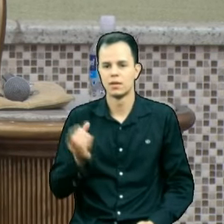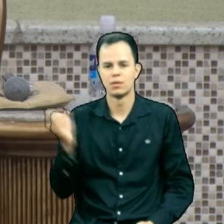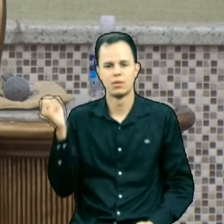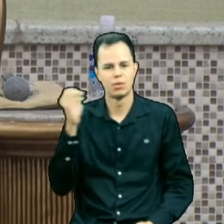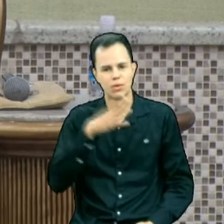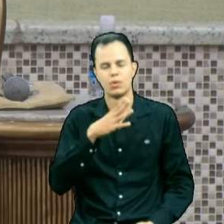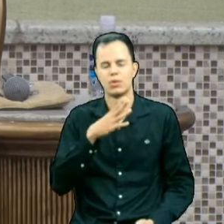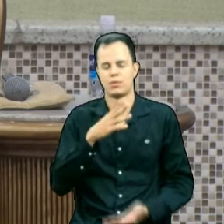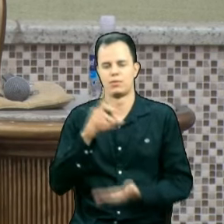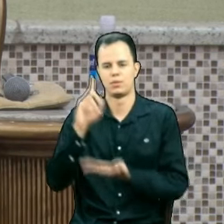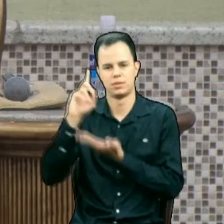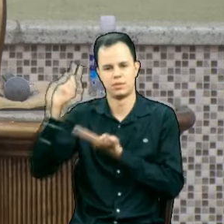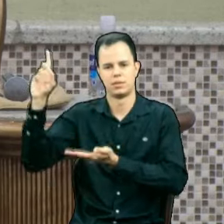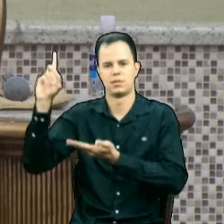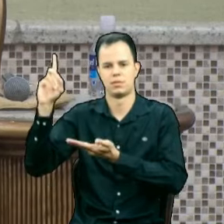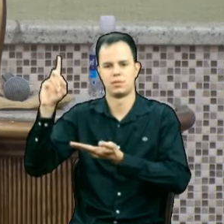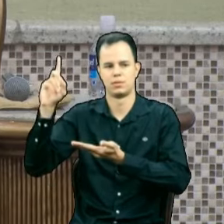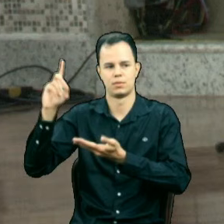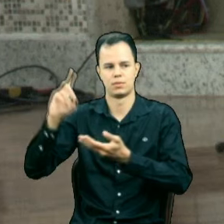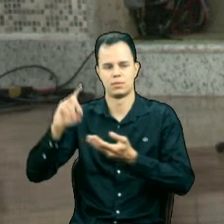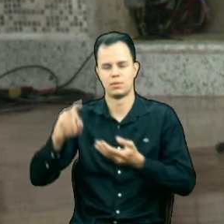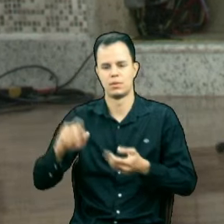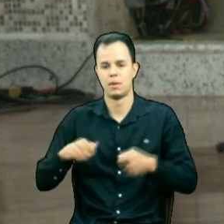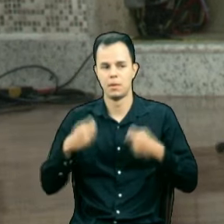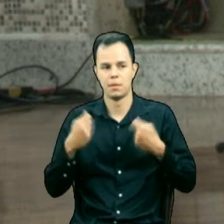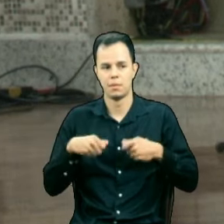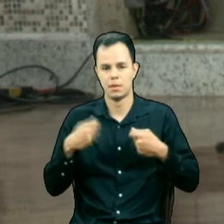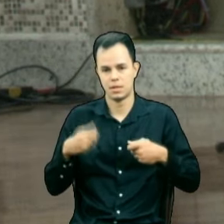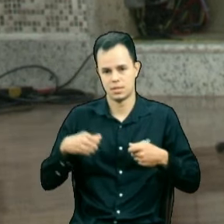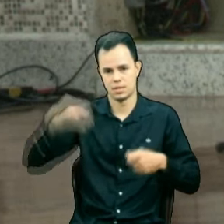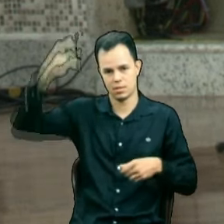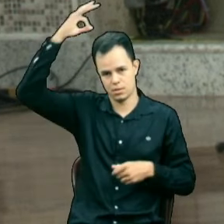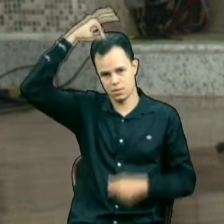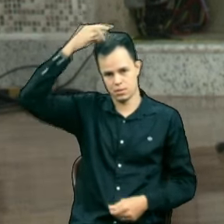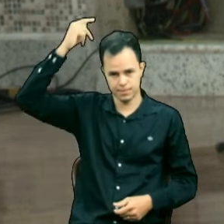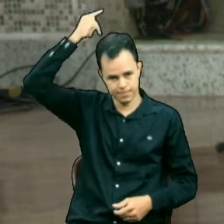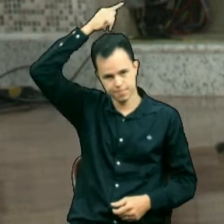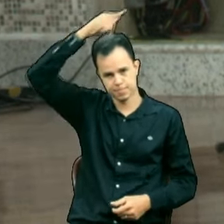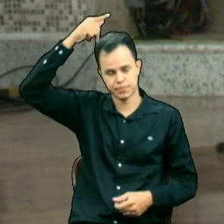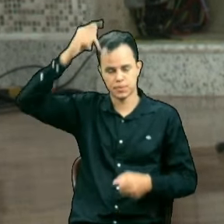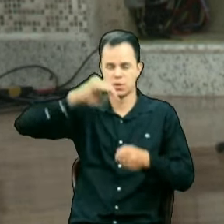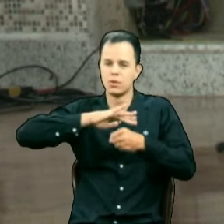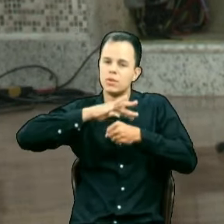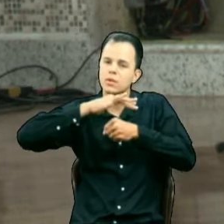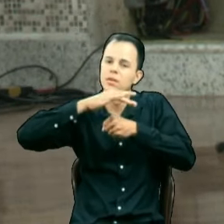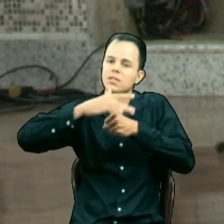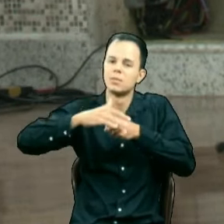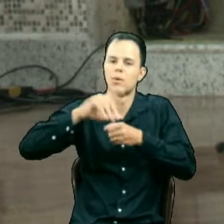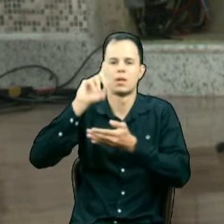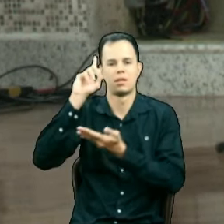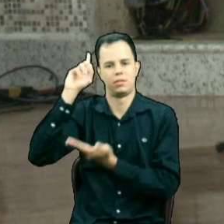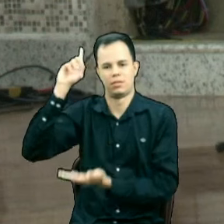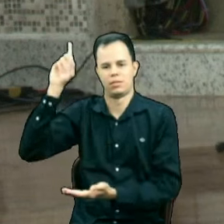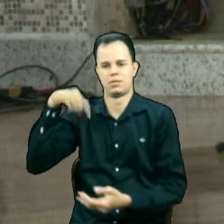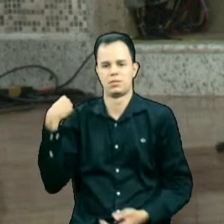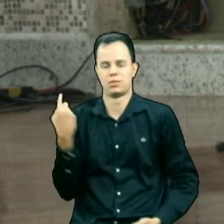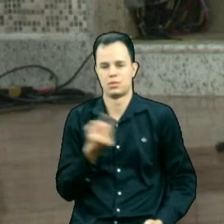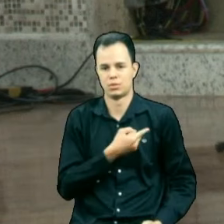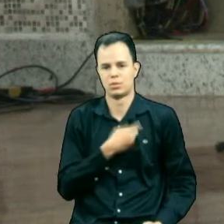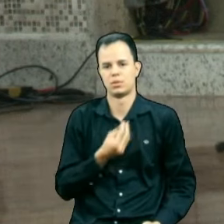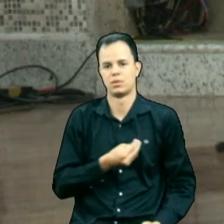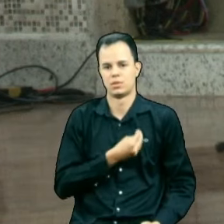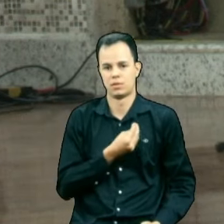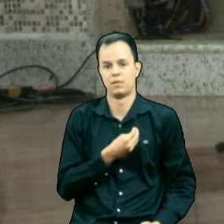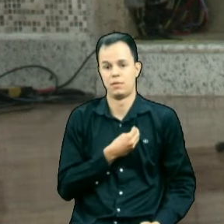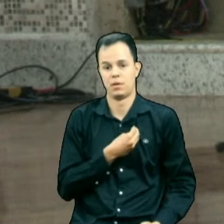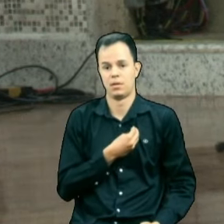ceia e o enchimento espiritual transbordar de Deus da Minha Vida e é aquela comida